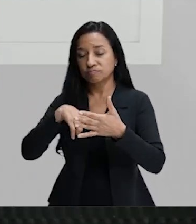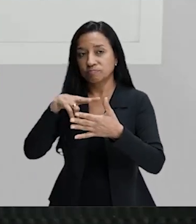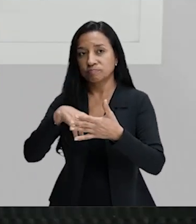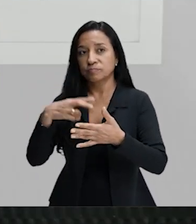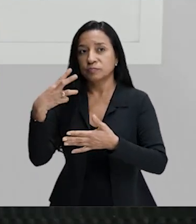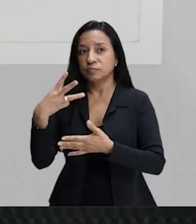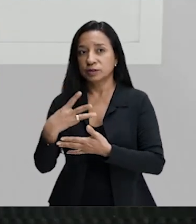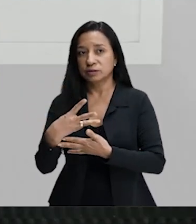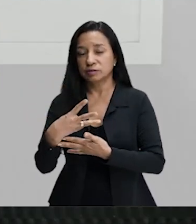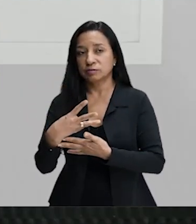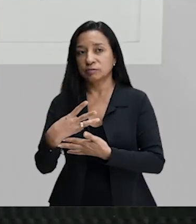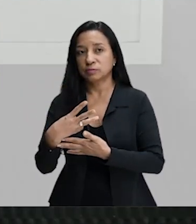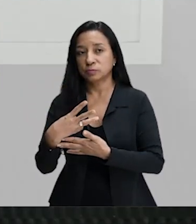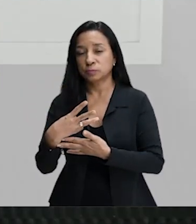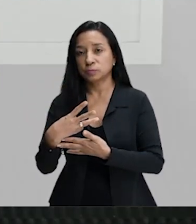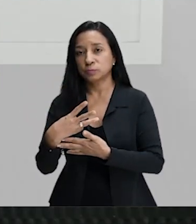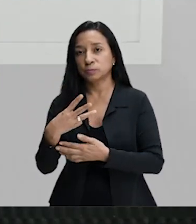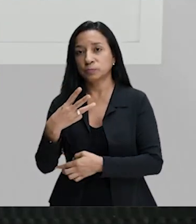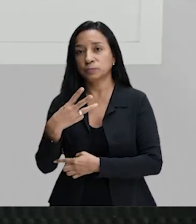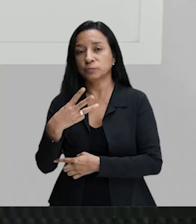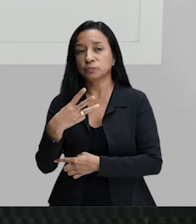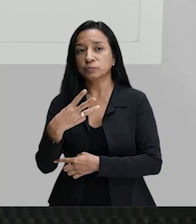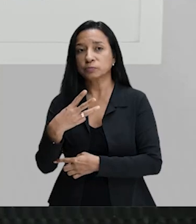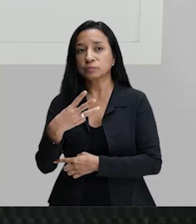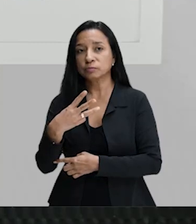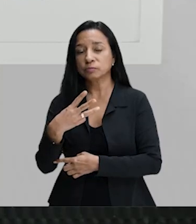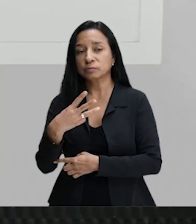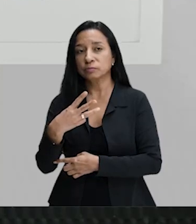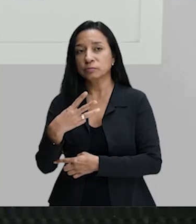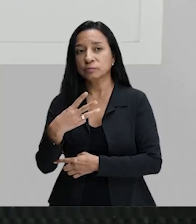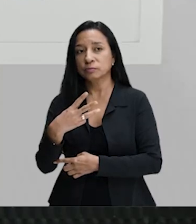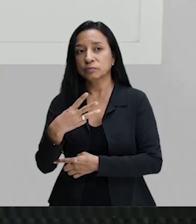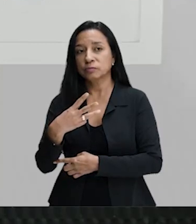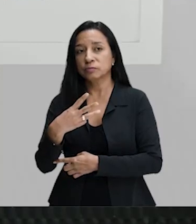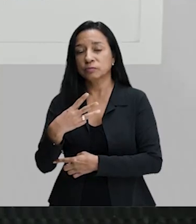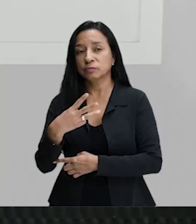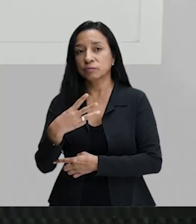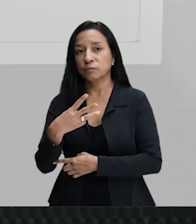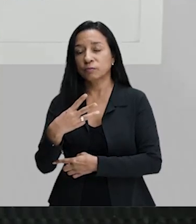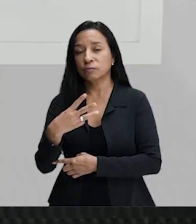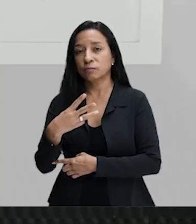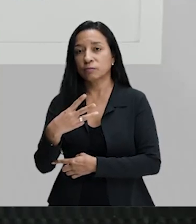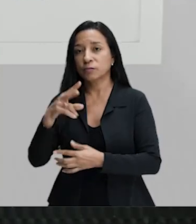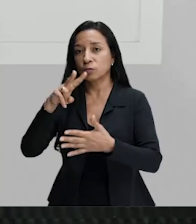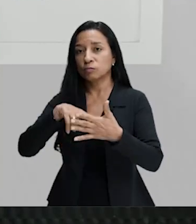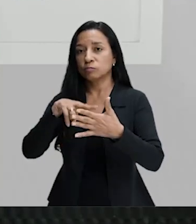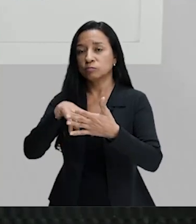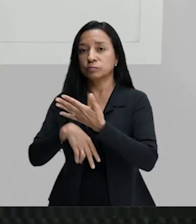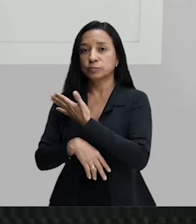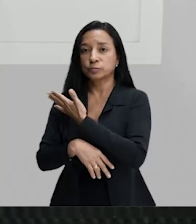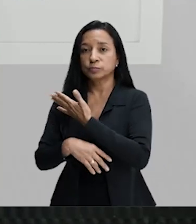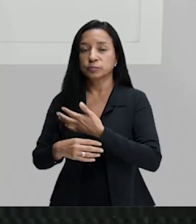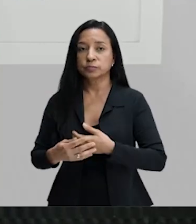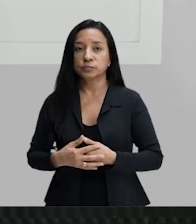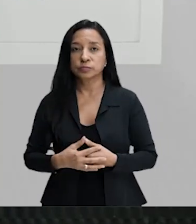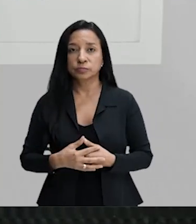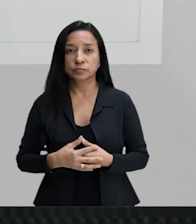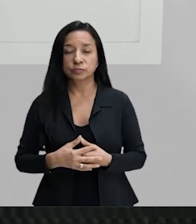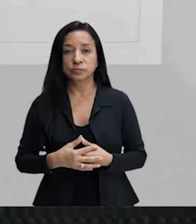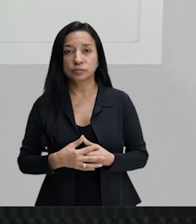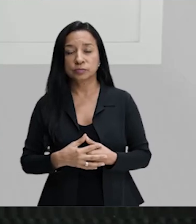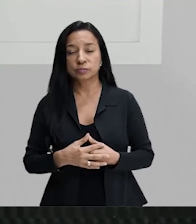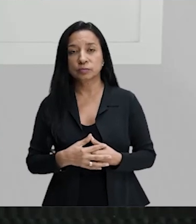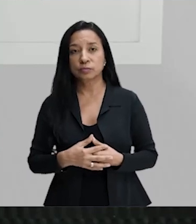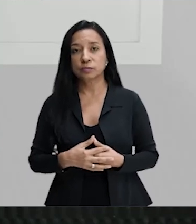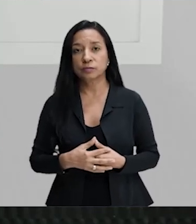eu chamei, x ao cubo mais x ao quadrado menos 4x menos 4. Eu escrevi que essas